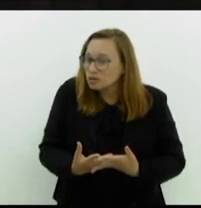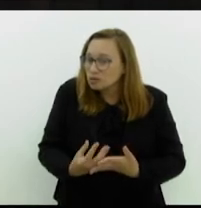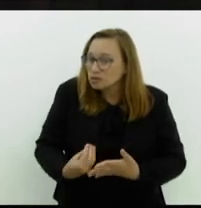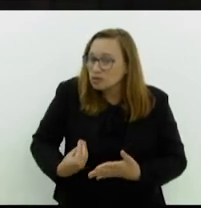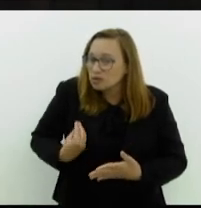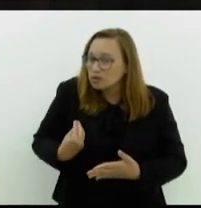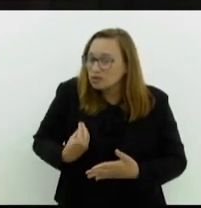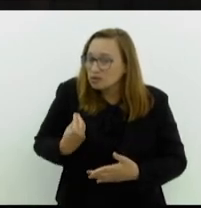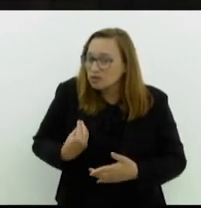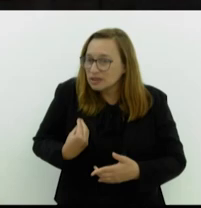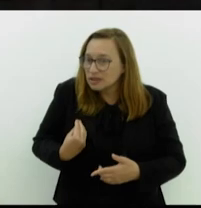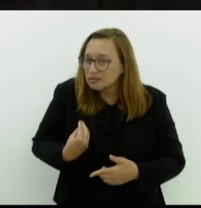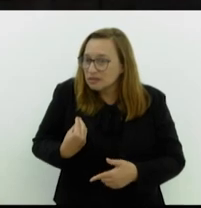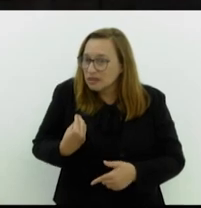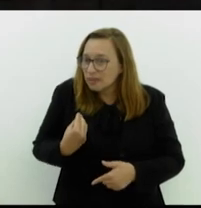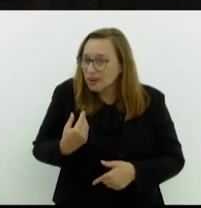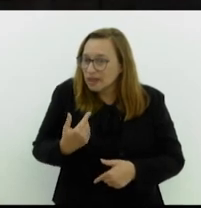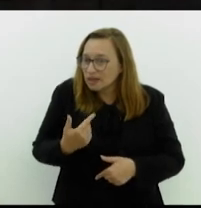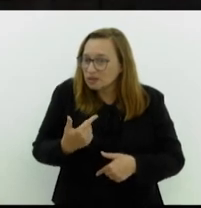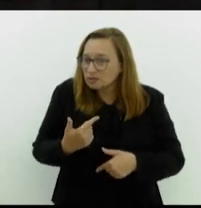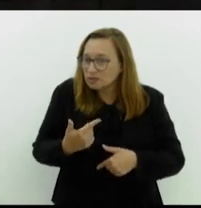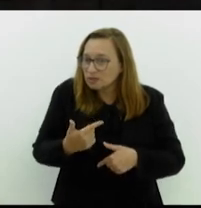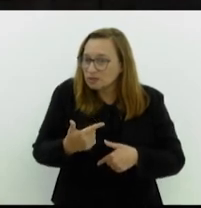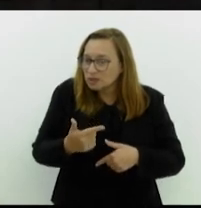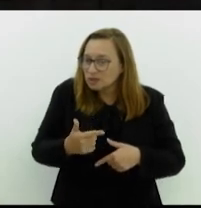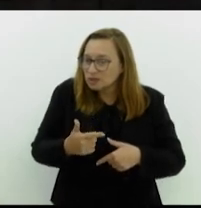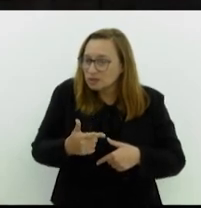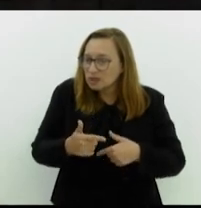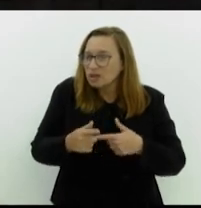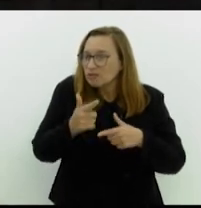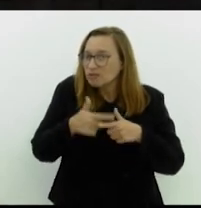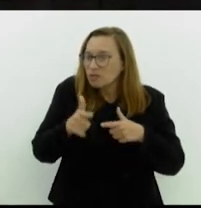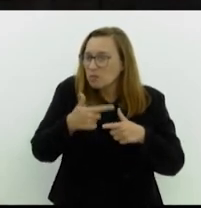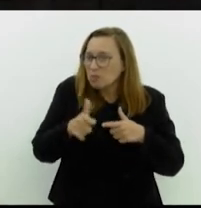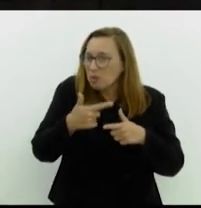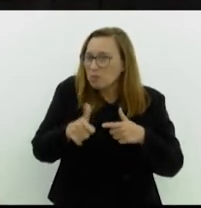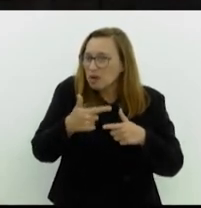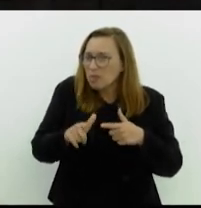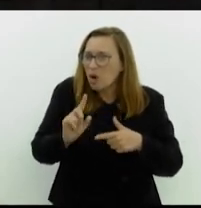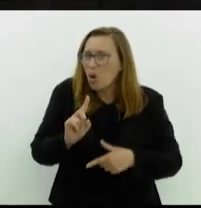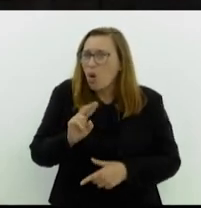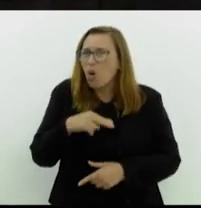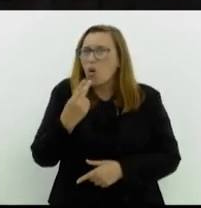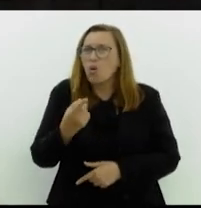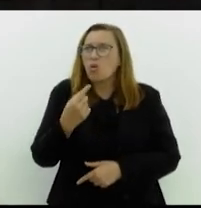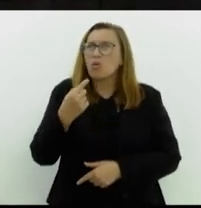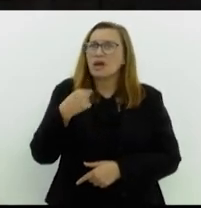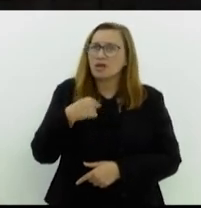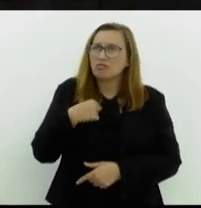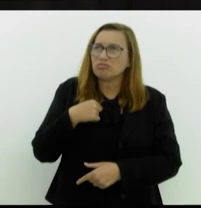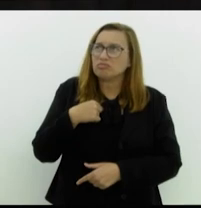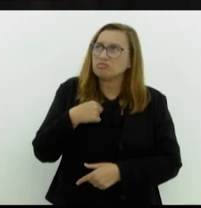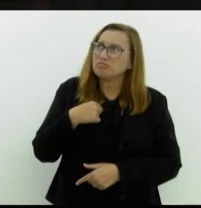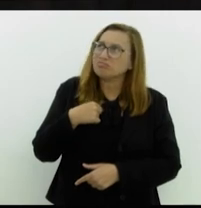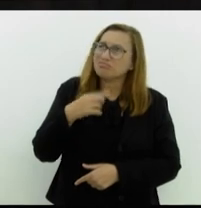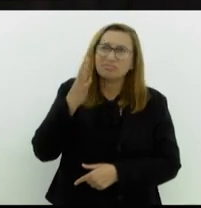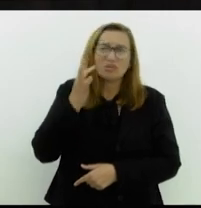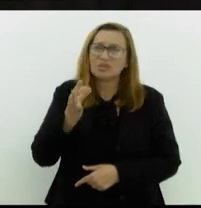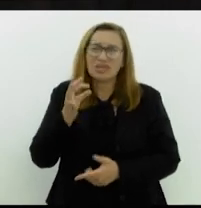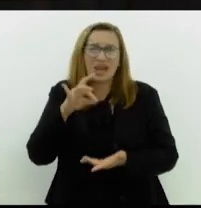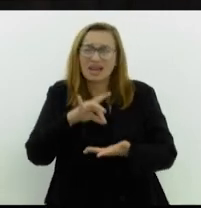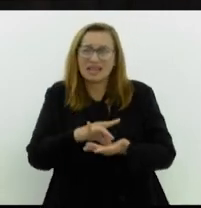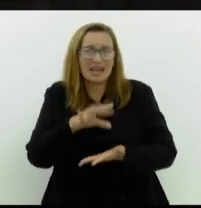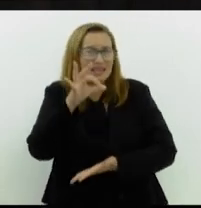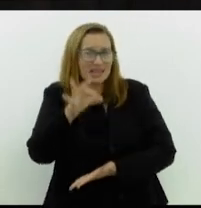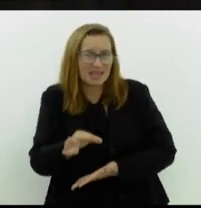ou eu vivo totalmente fora da realidade. Eu hoje, pela